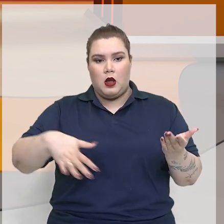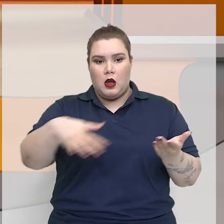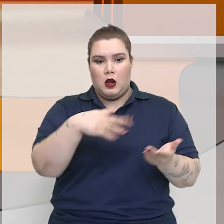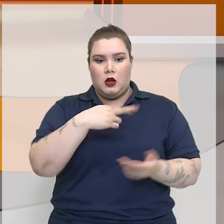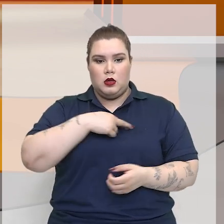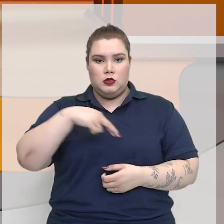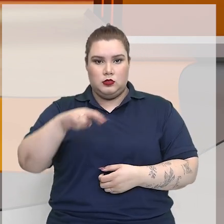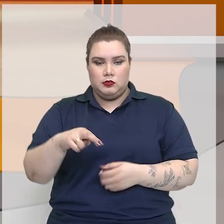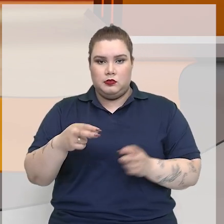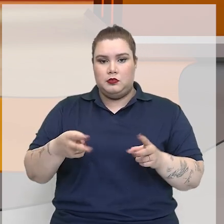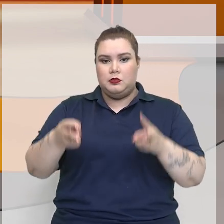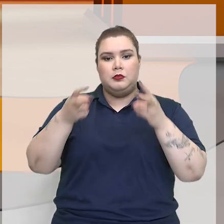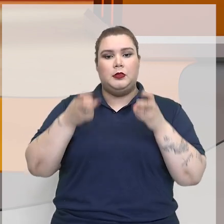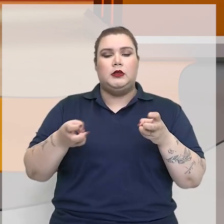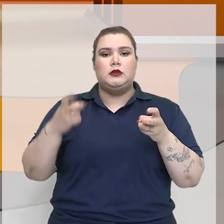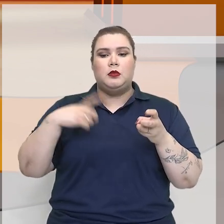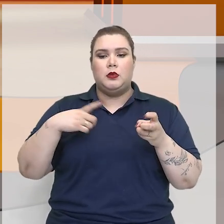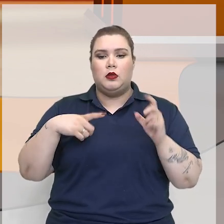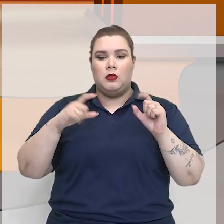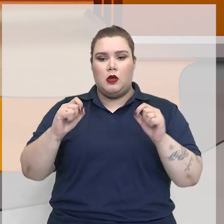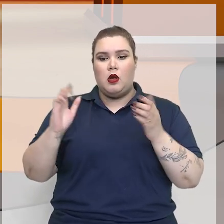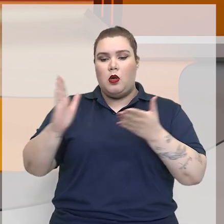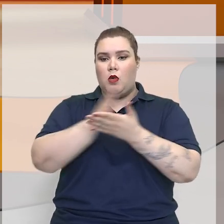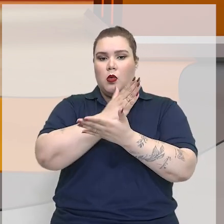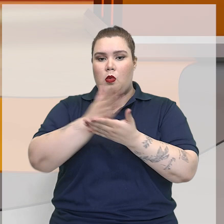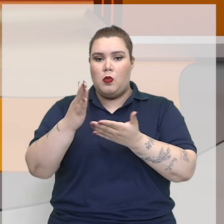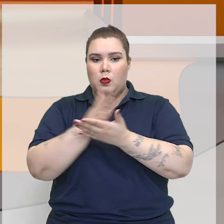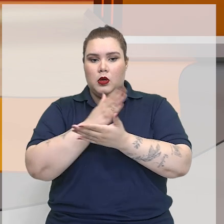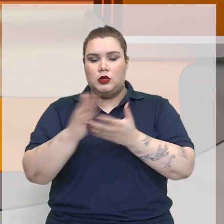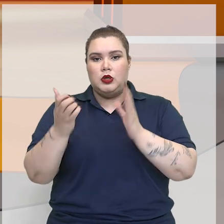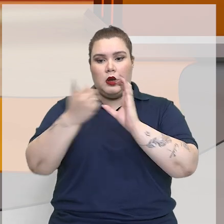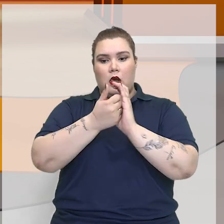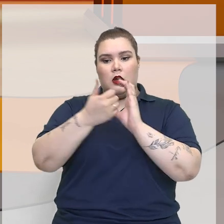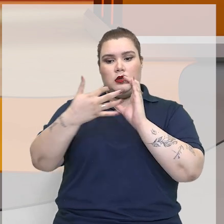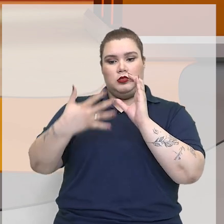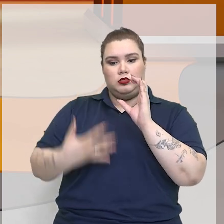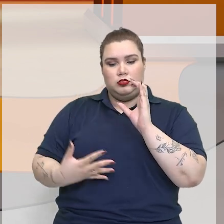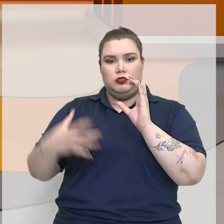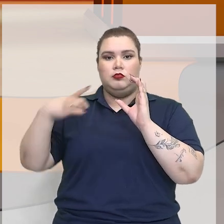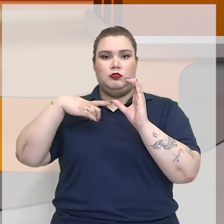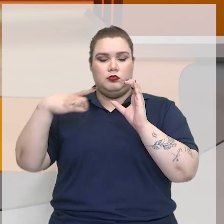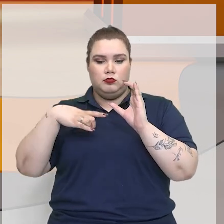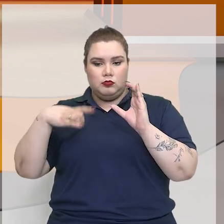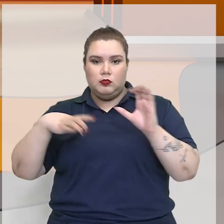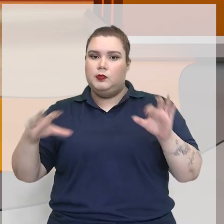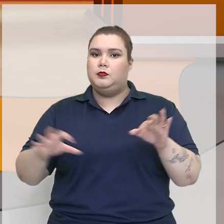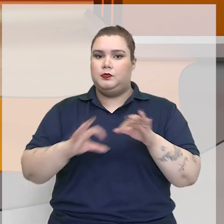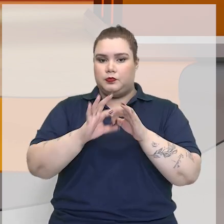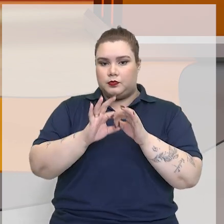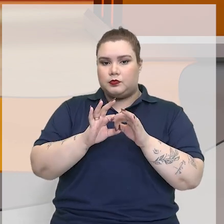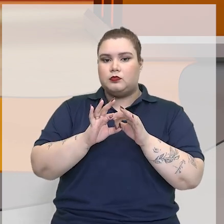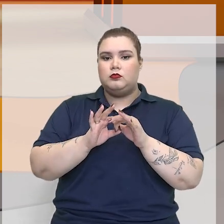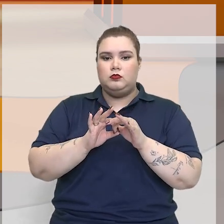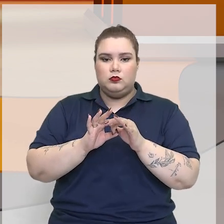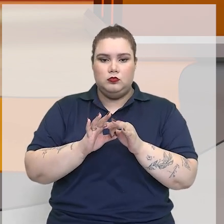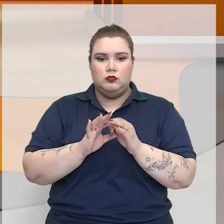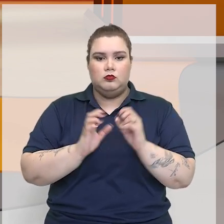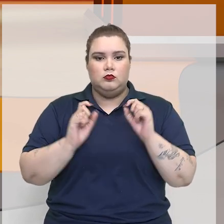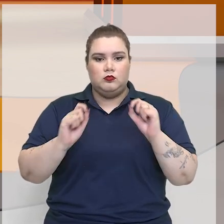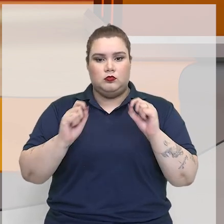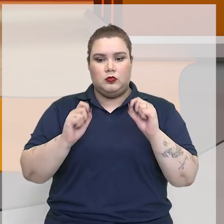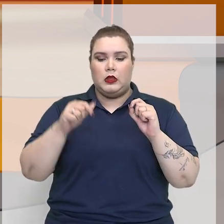perceber aqui, juntamente com o professor, alguns elementos que fazem parte, né,